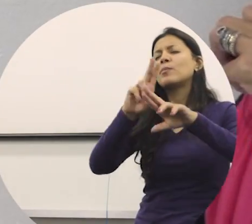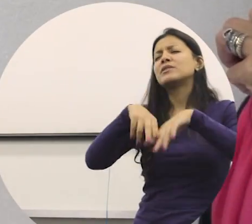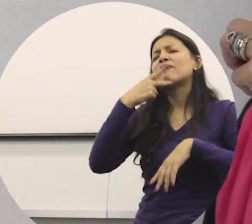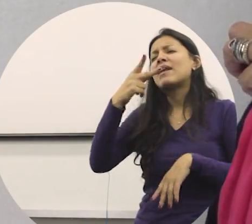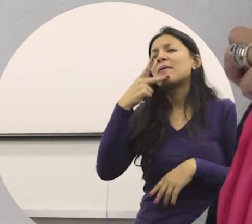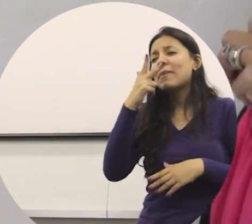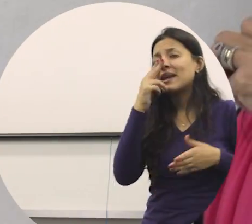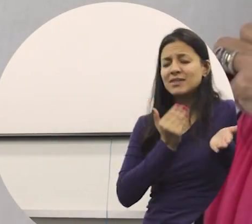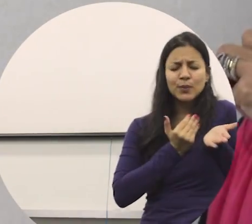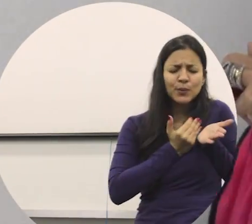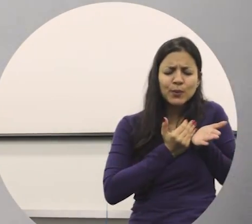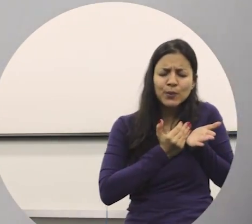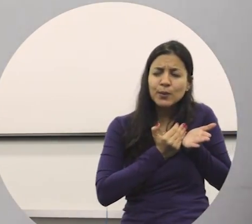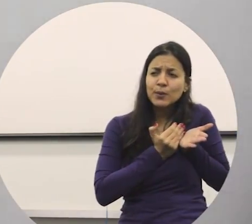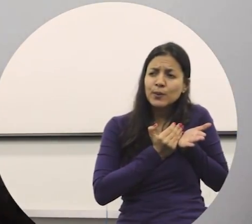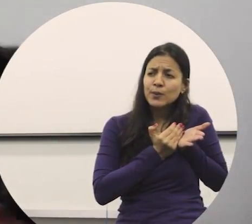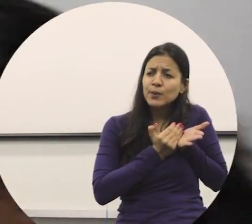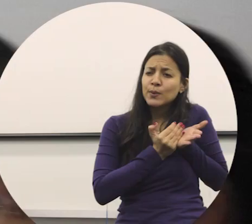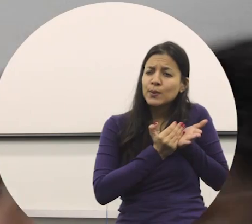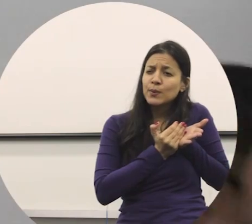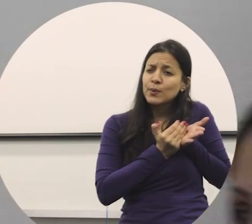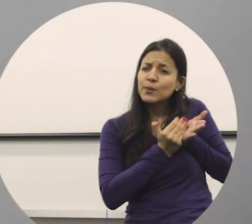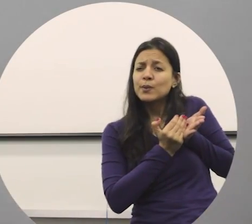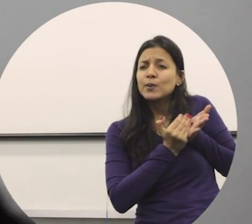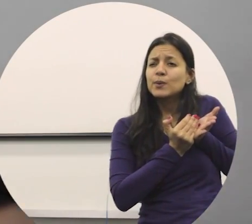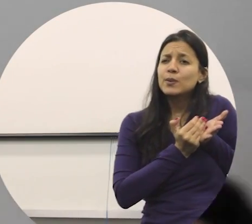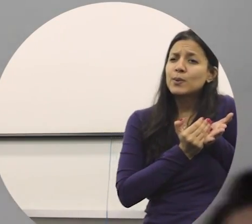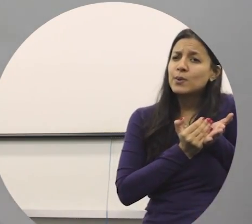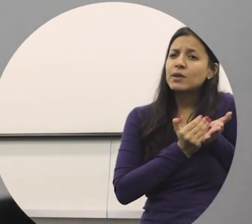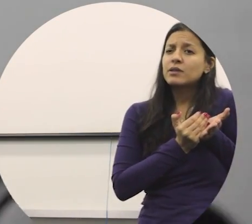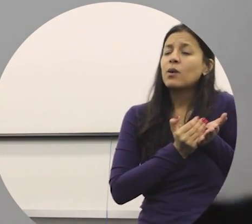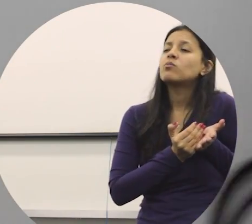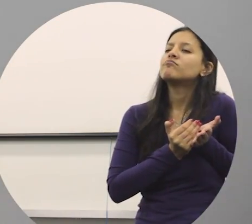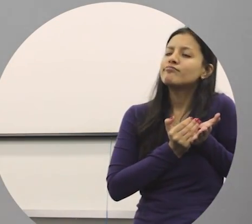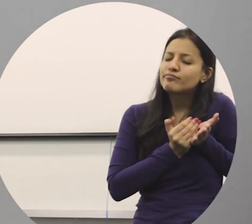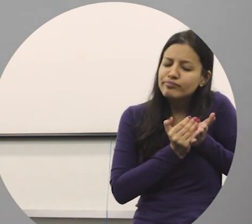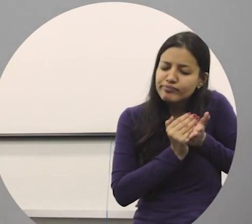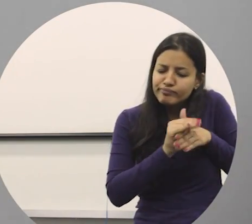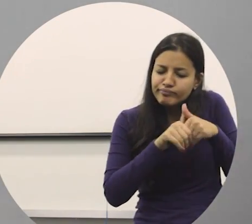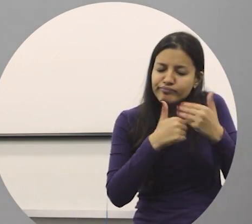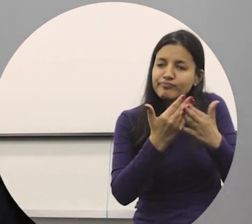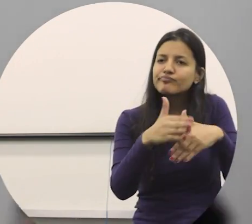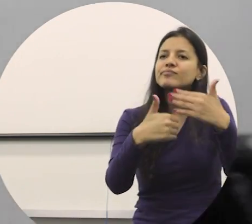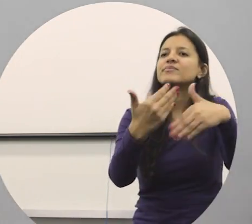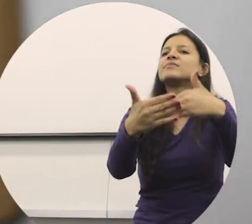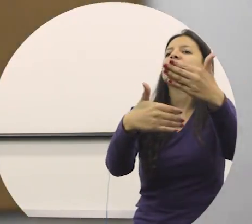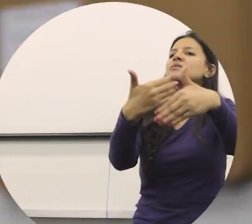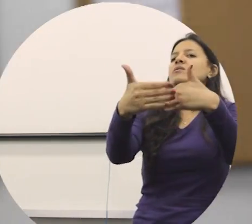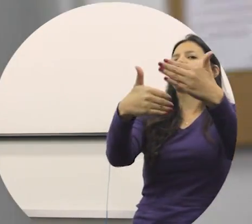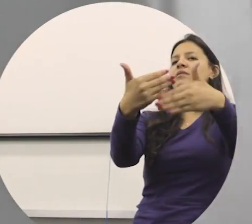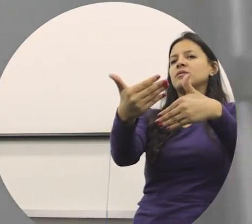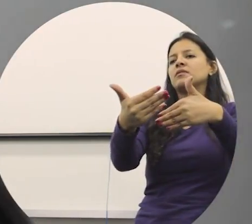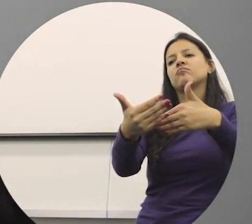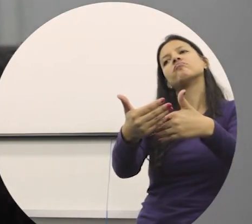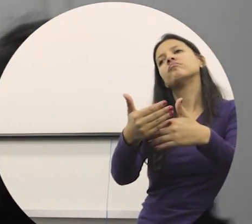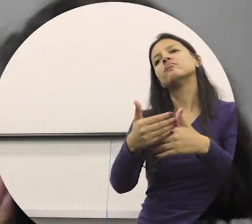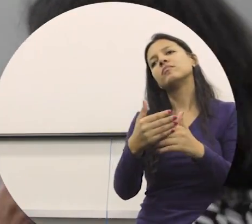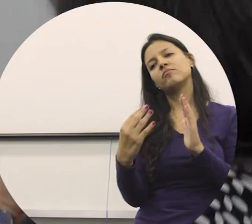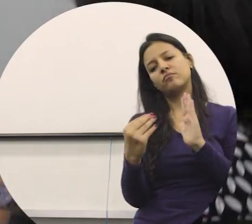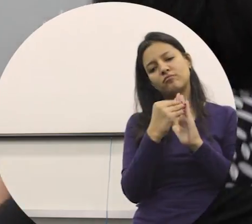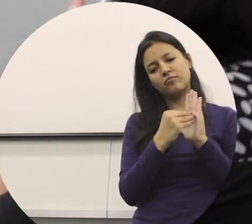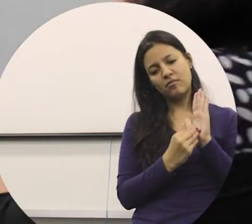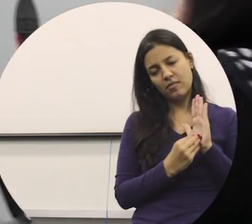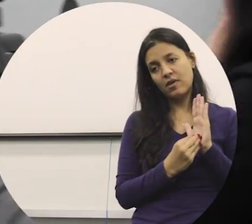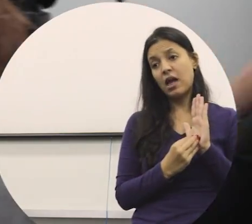na pontinha do iceberg, né? É porque eu acho que esses são os desdobramentos que isso aqui vai causar. São